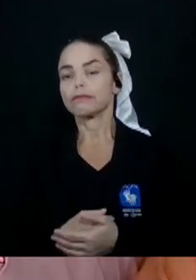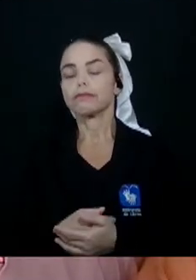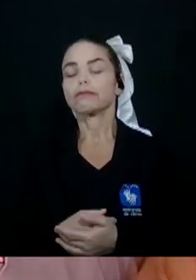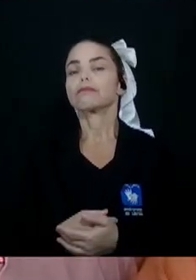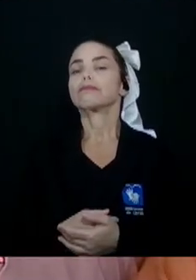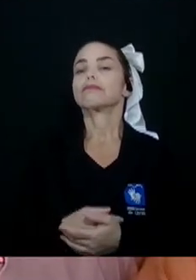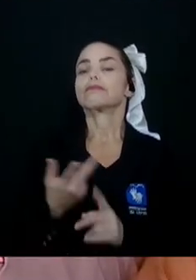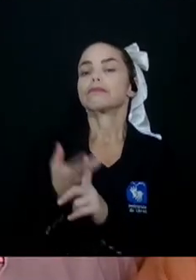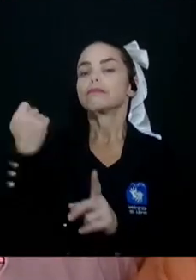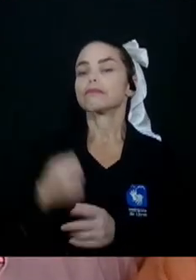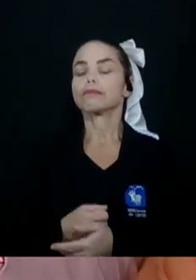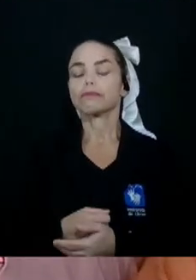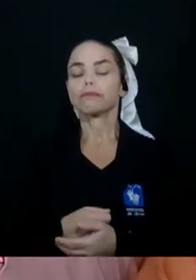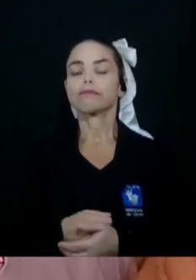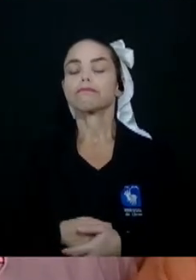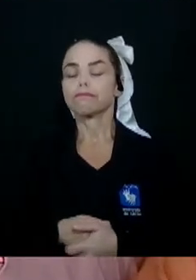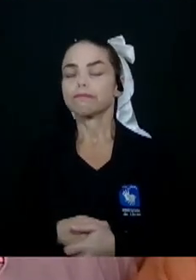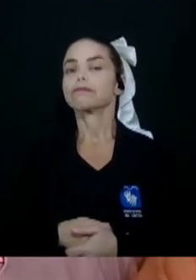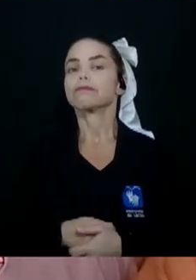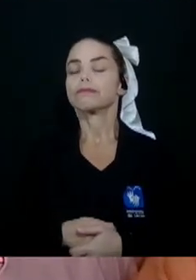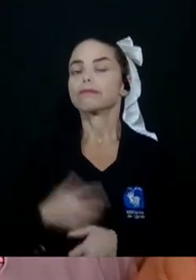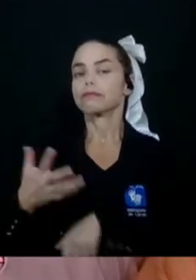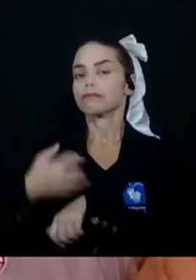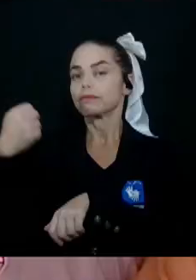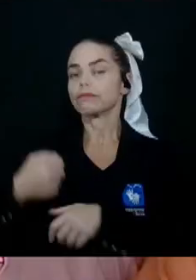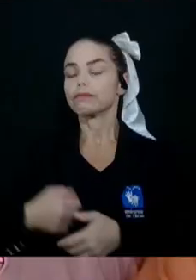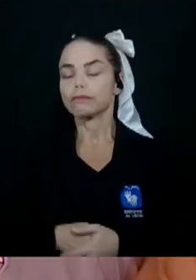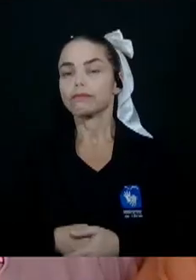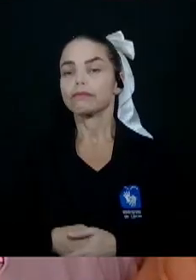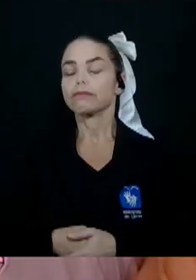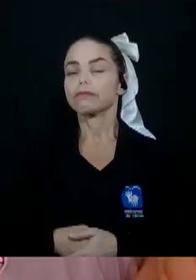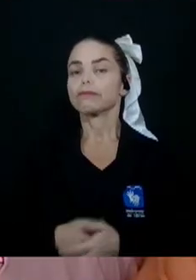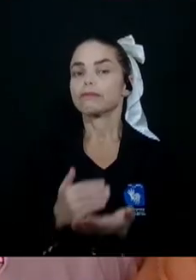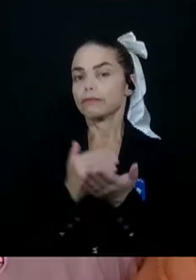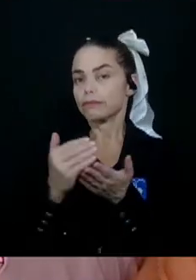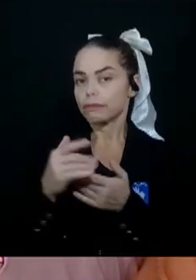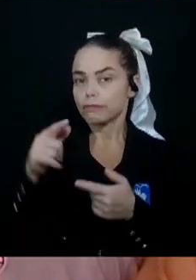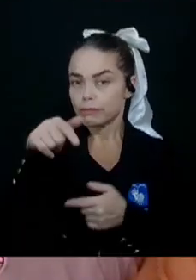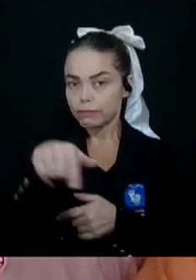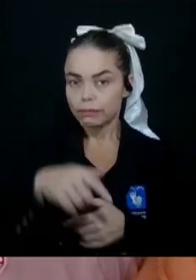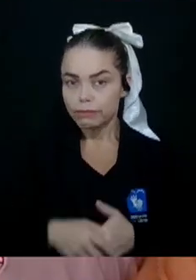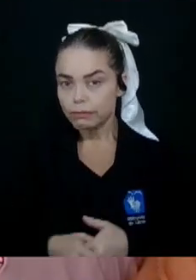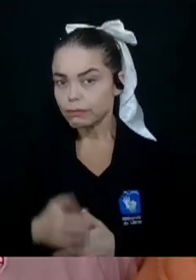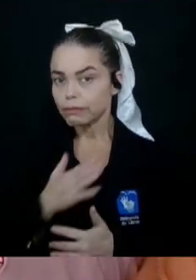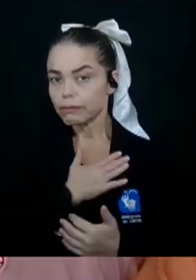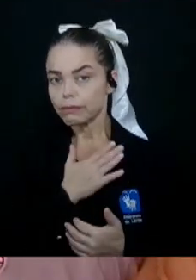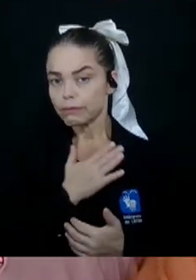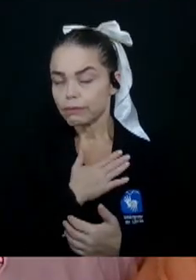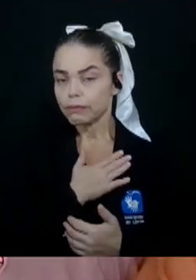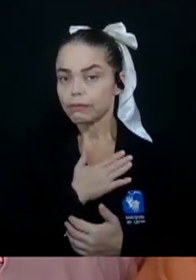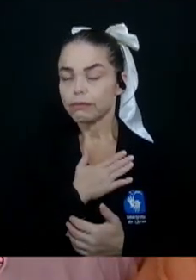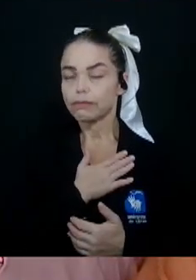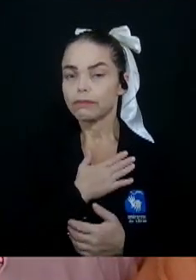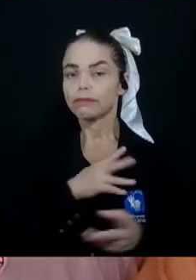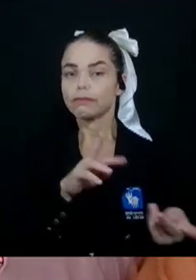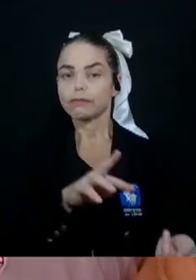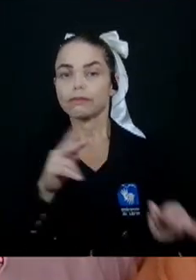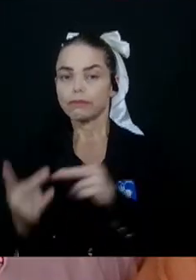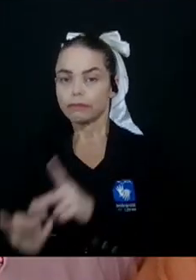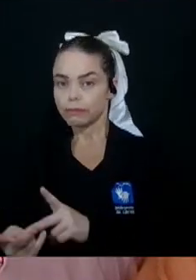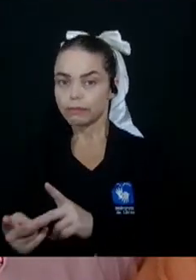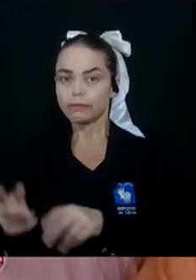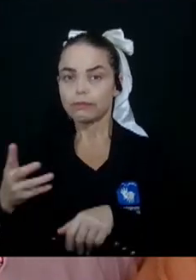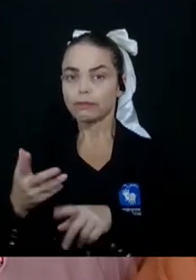golpes. Entendi. Aí, a partir do momento em que eu faço essa transferência, eu caí nesse golpe, eu caí